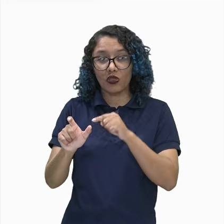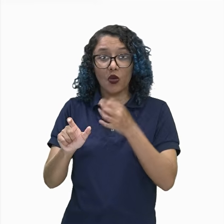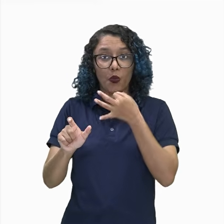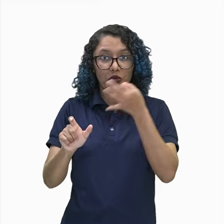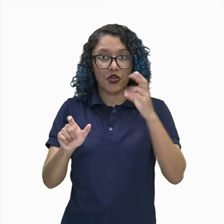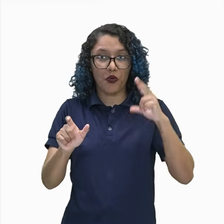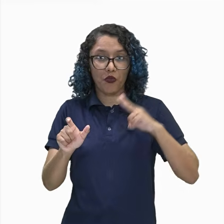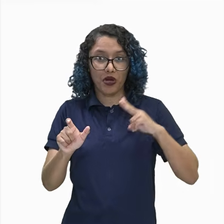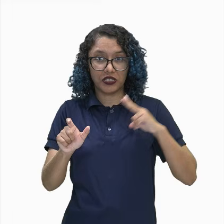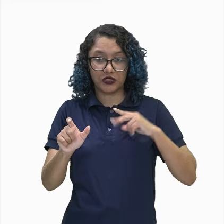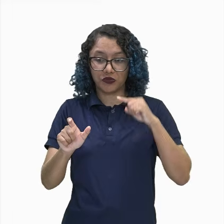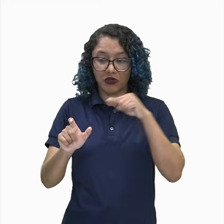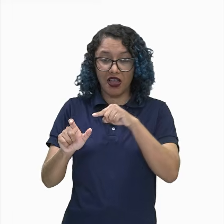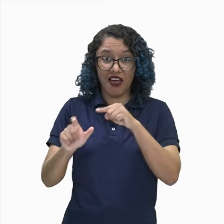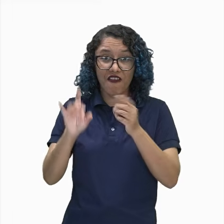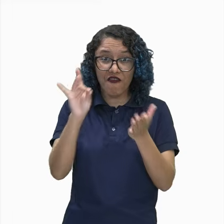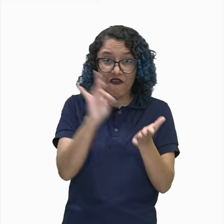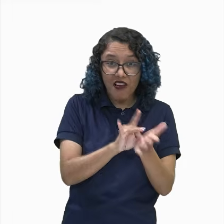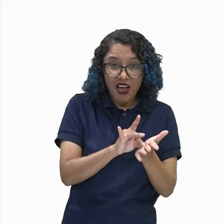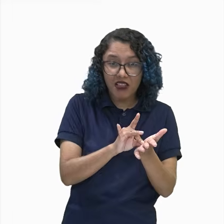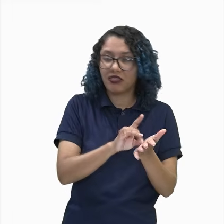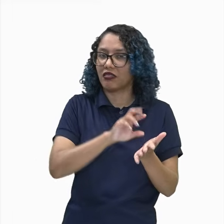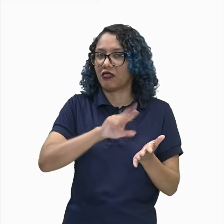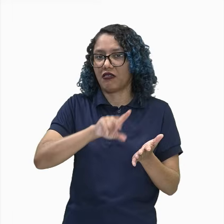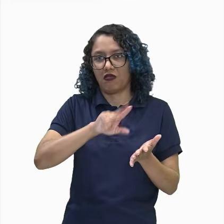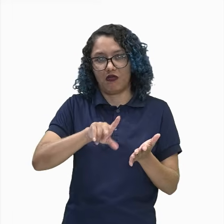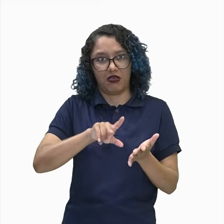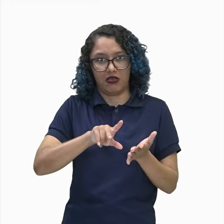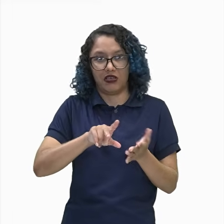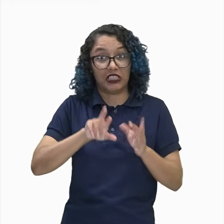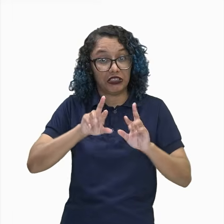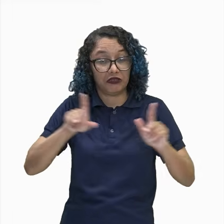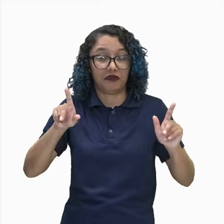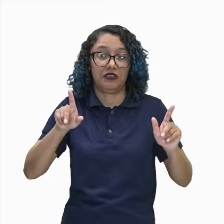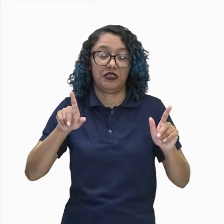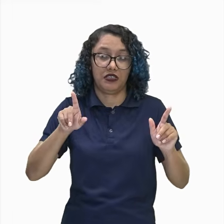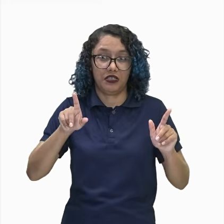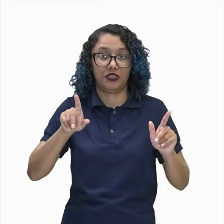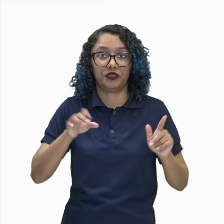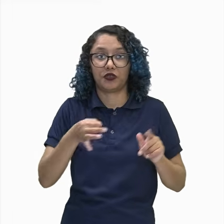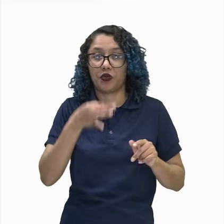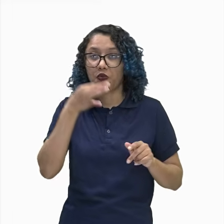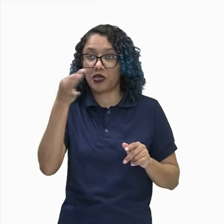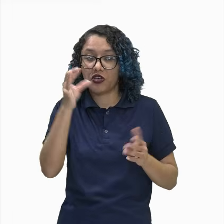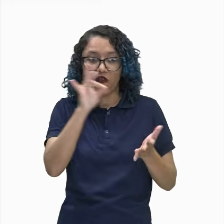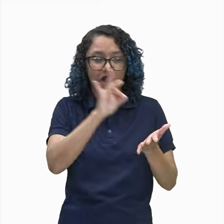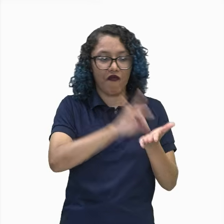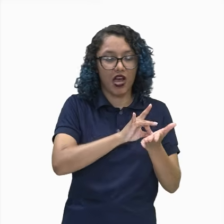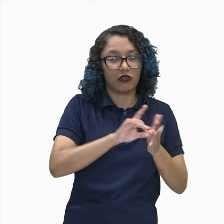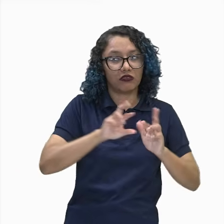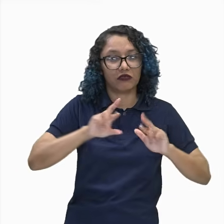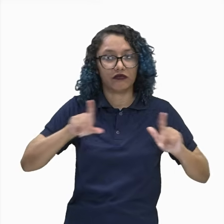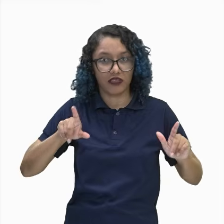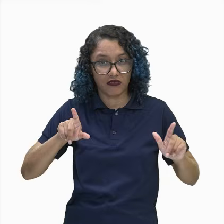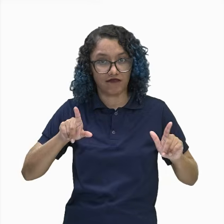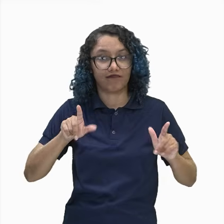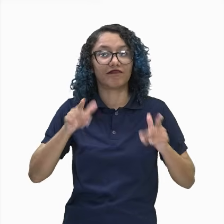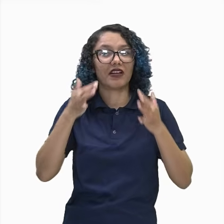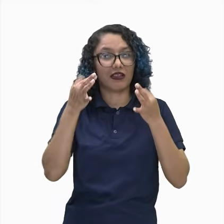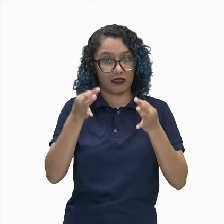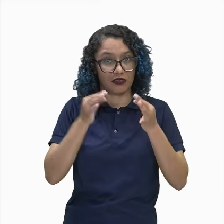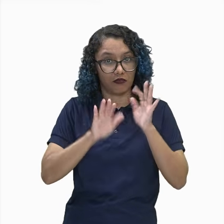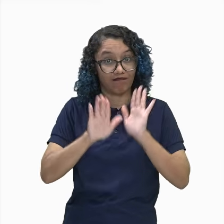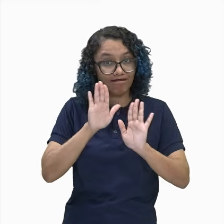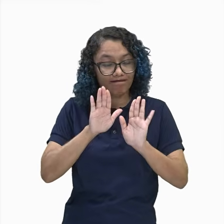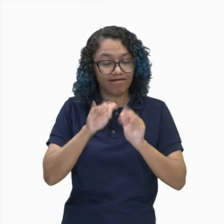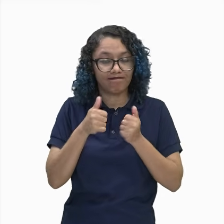pessoa como se aquilo fosse um fato, certo? Opinião é uma coisa, fato é outra. Muito cuidado com